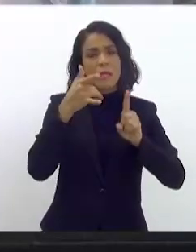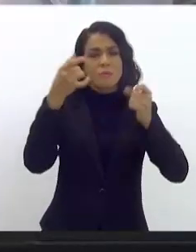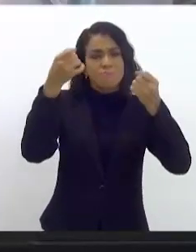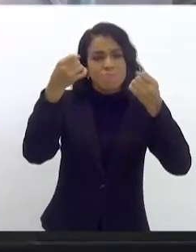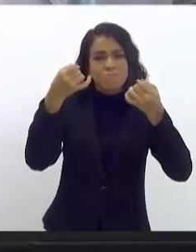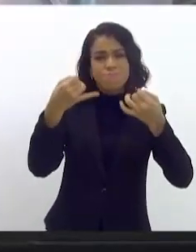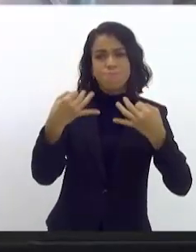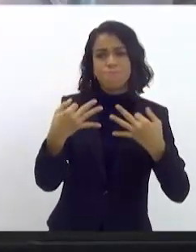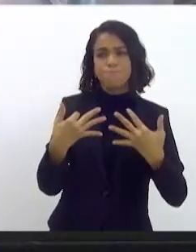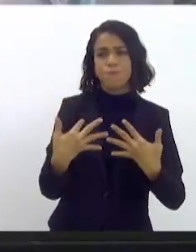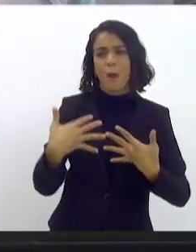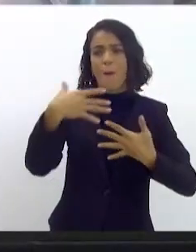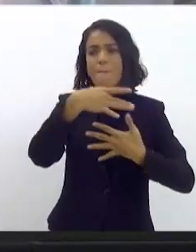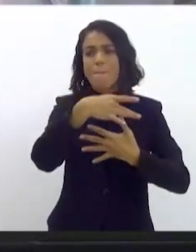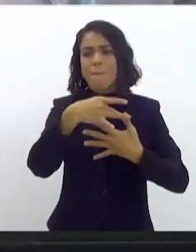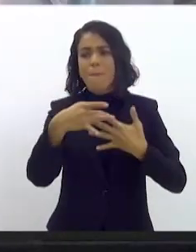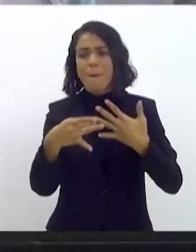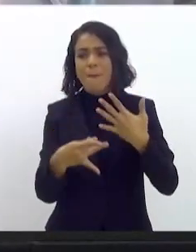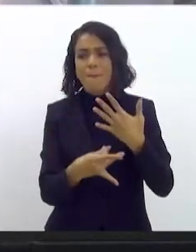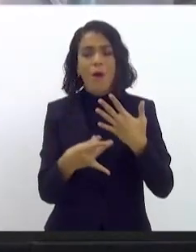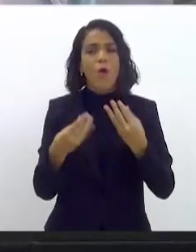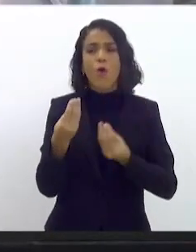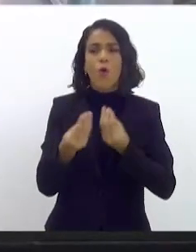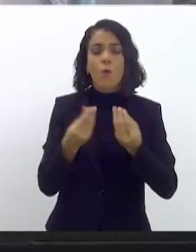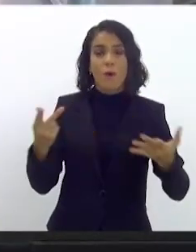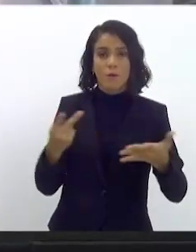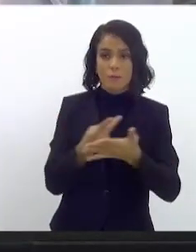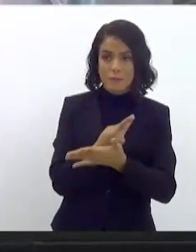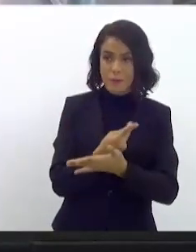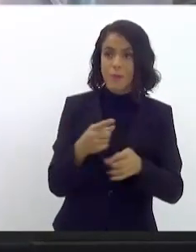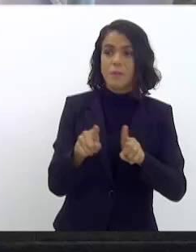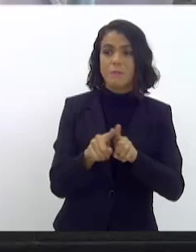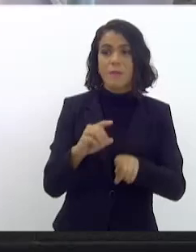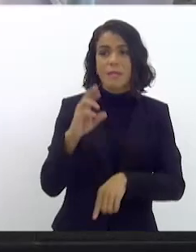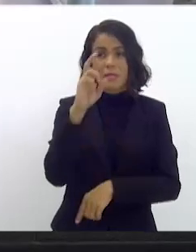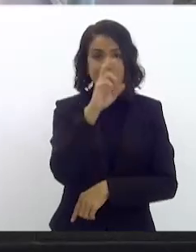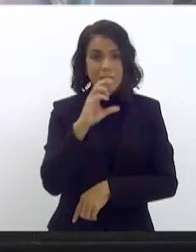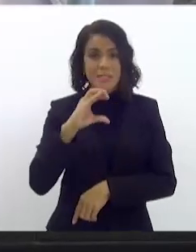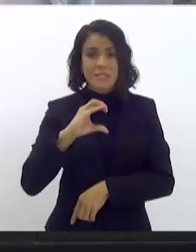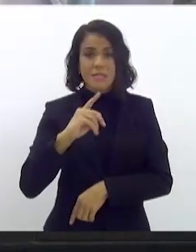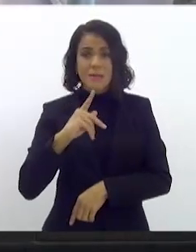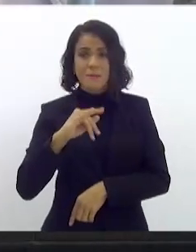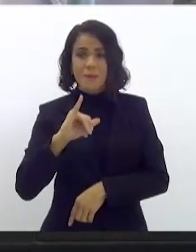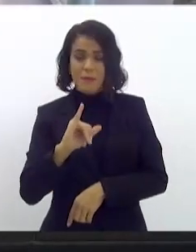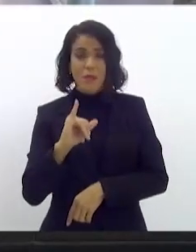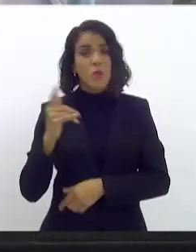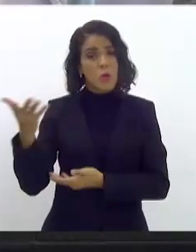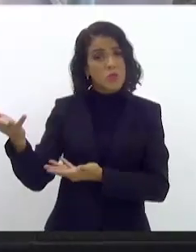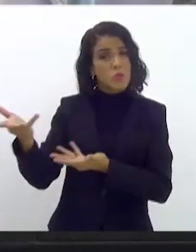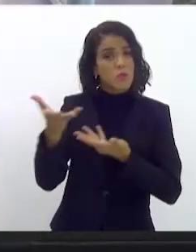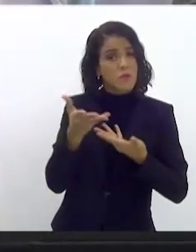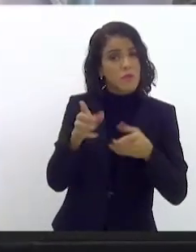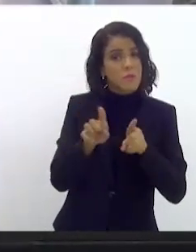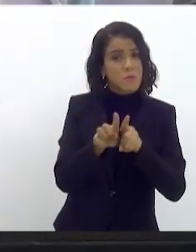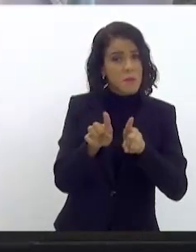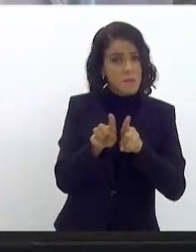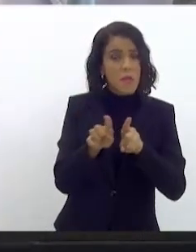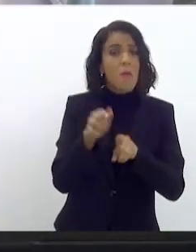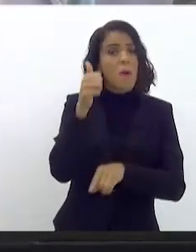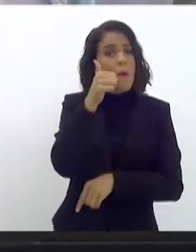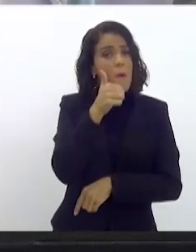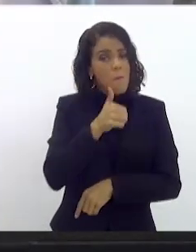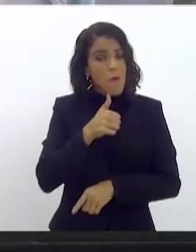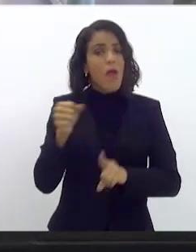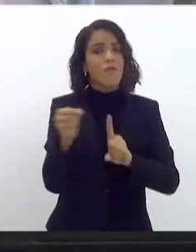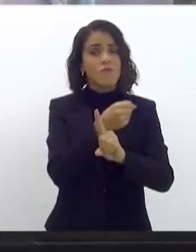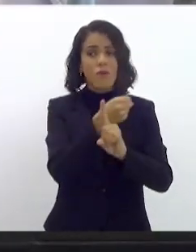descrever como foi essa questão, lembrando aqui que na CPI do feminicídio nós trouxemos uma vítima, exatamente uma mulher que tinha